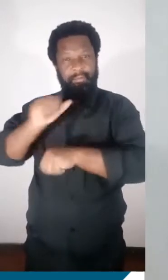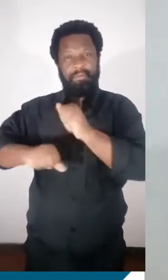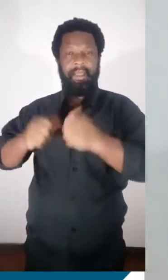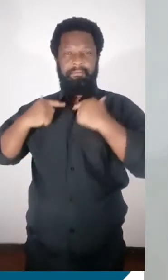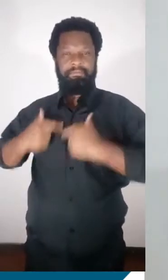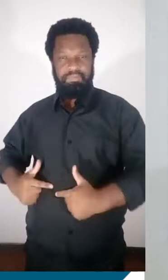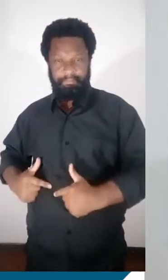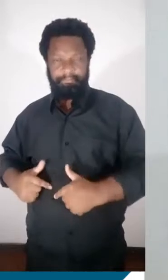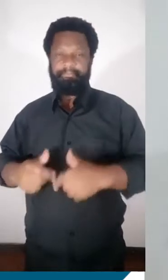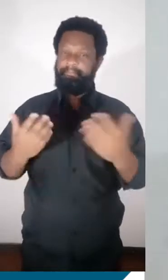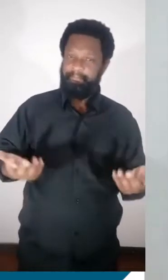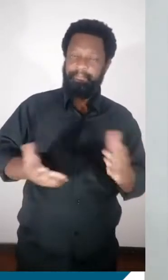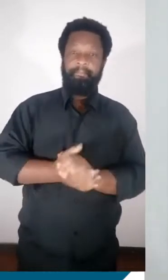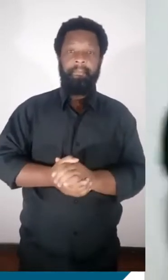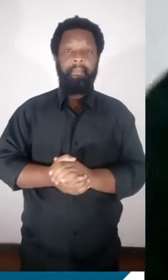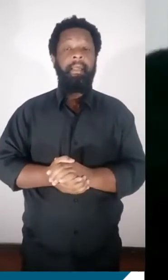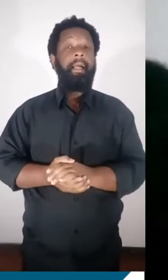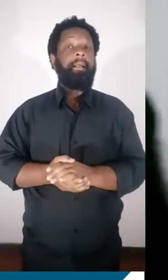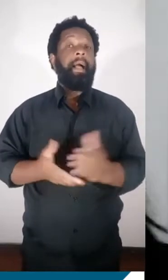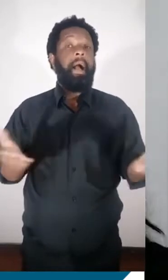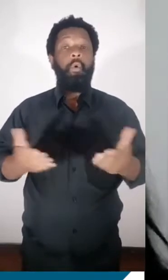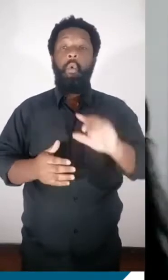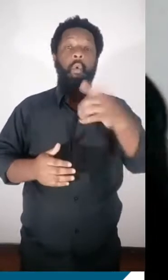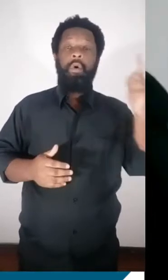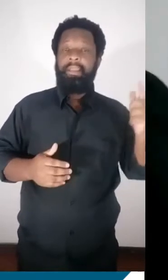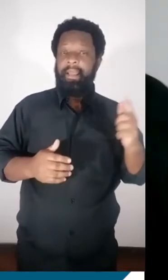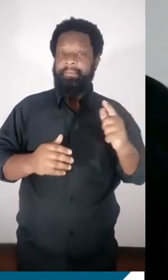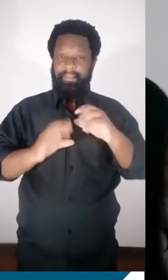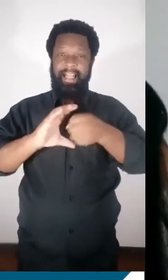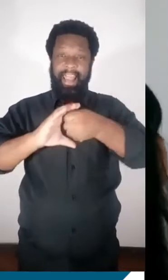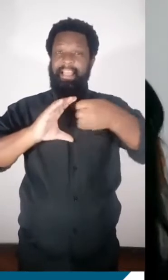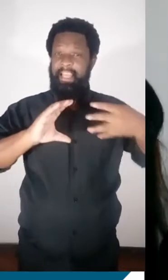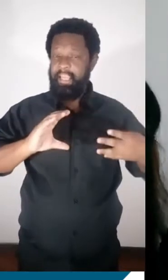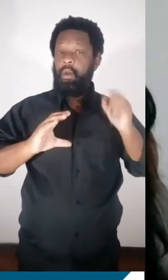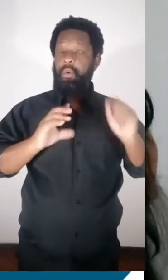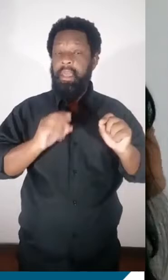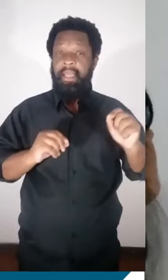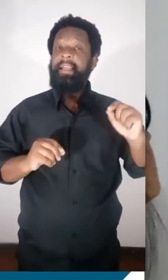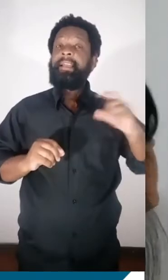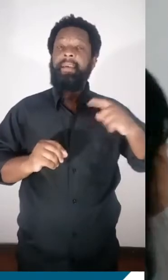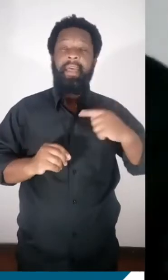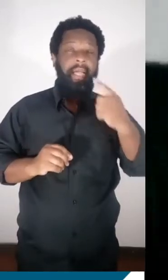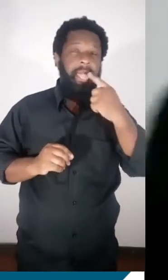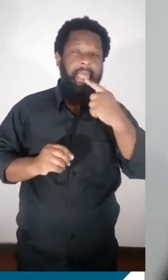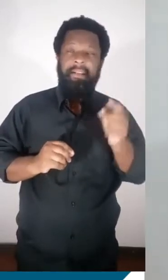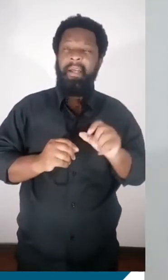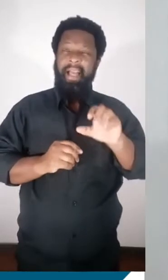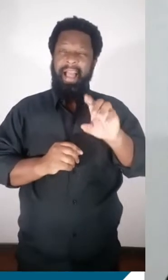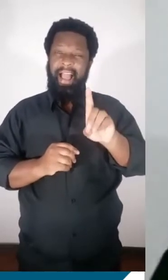ácido por uma base. Combinado? Bom, uma outra característica, elas possuem